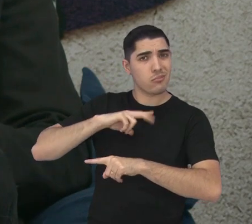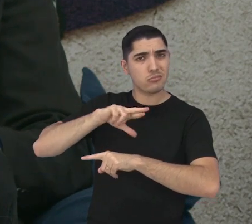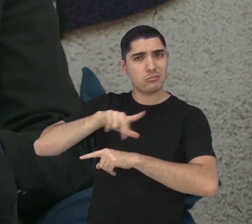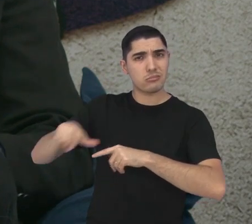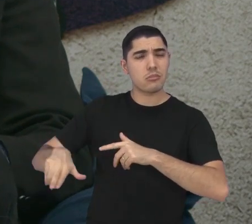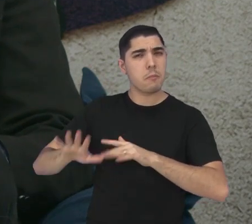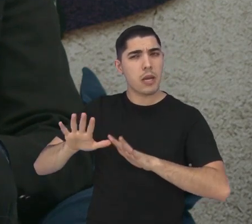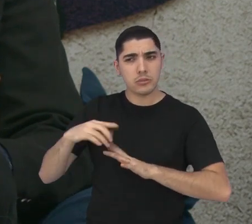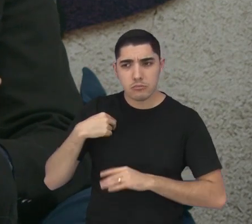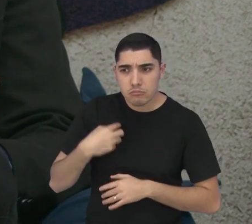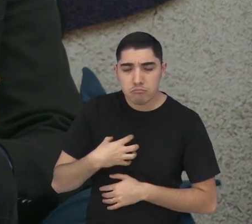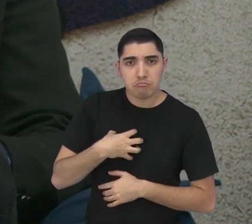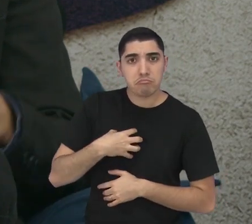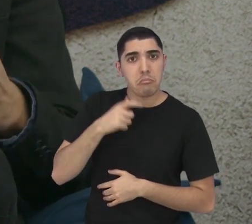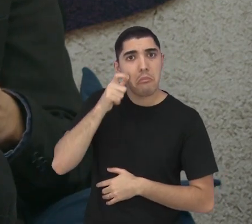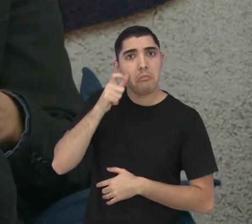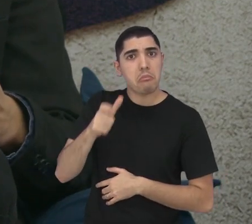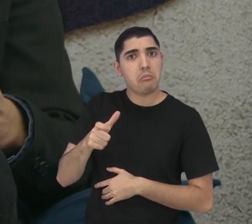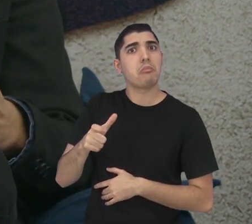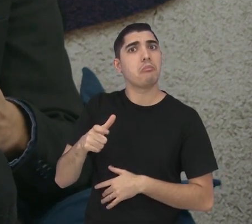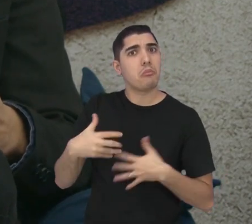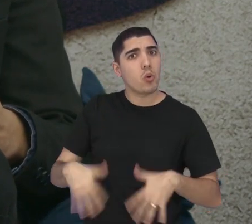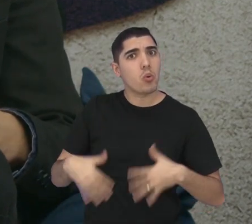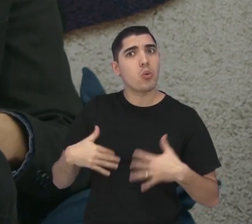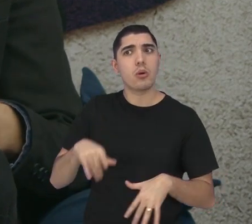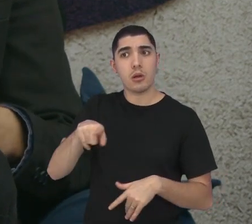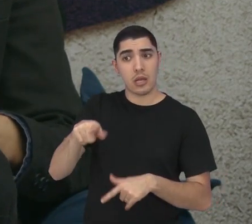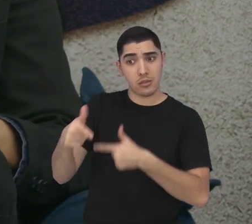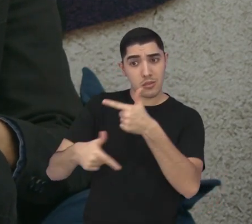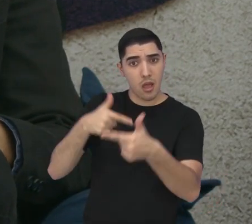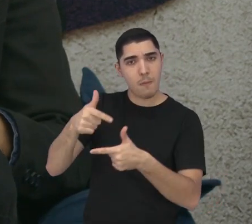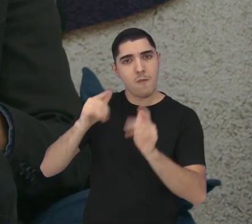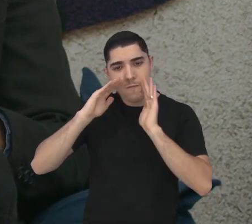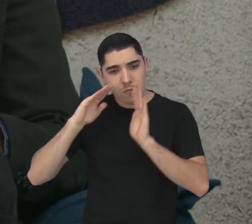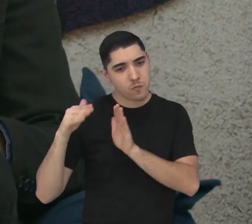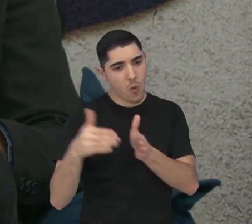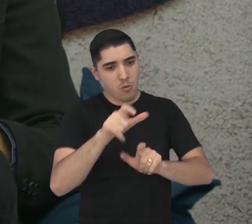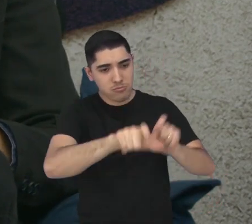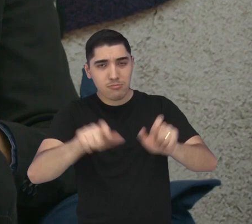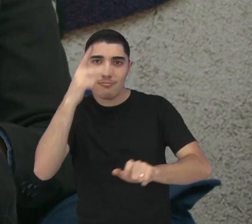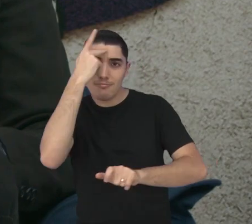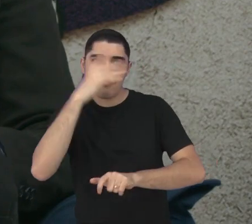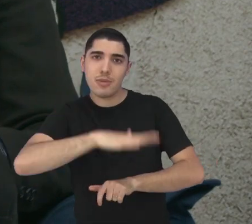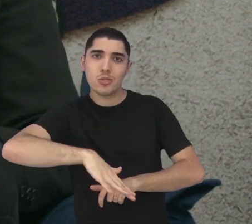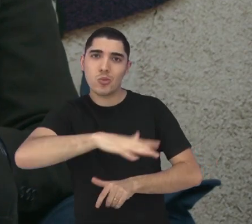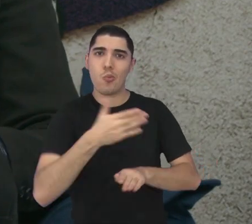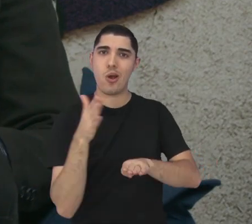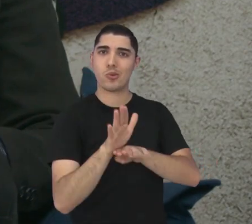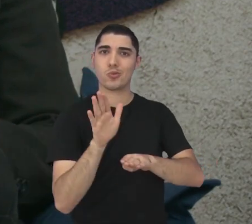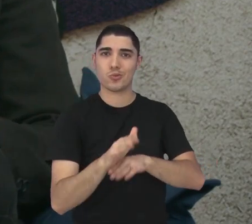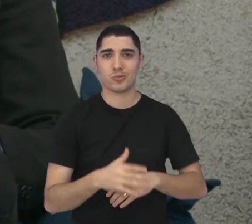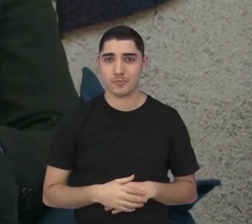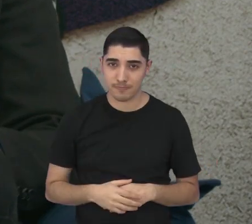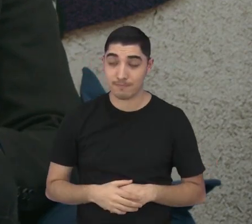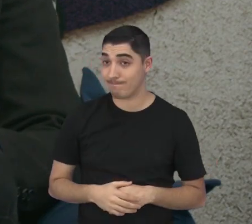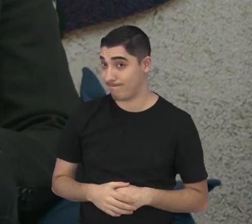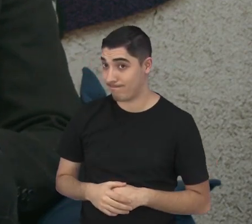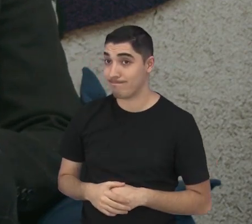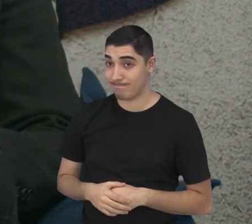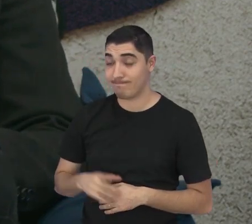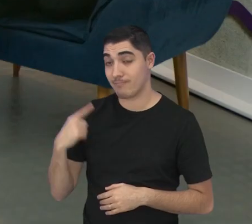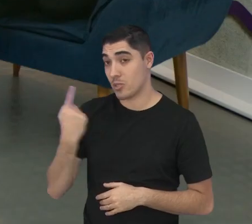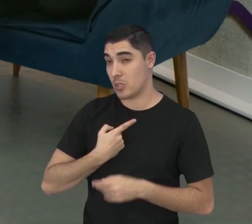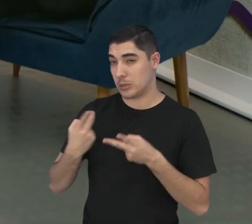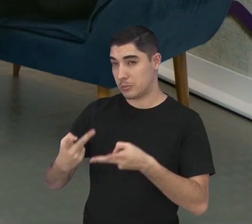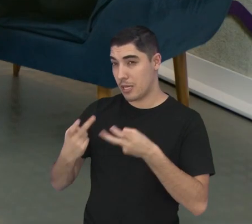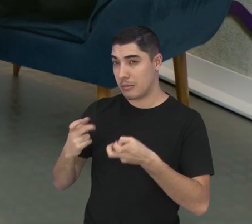interessante porque realmente um trabalho voltado para entender as necessidades daquela população, né, daquele público. A gente